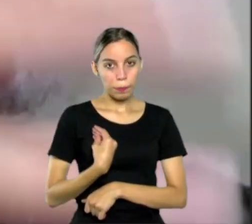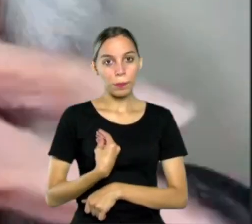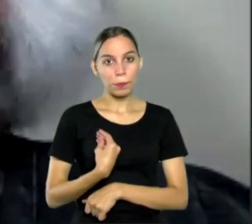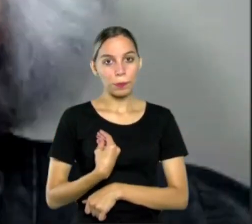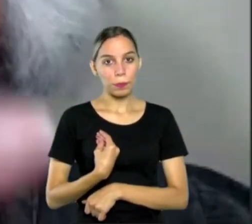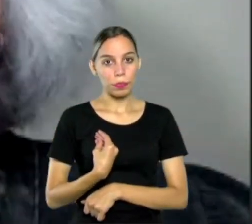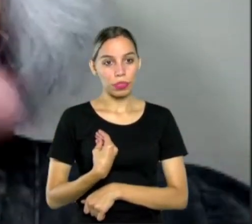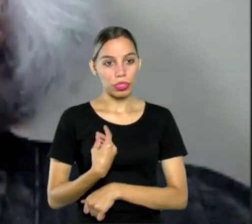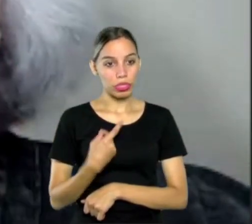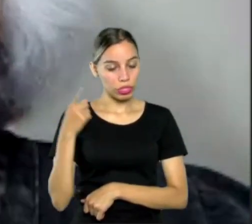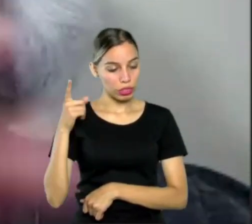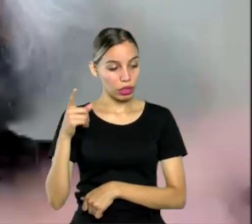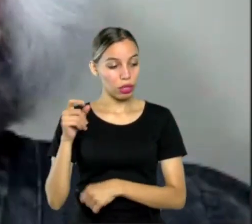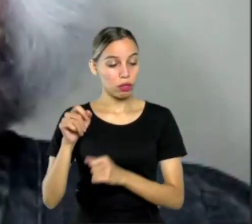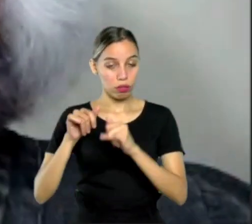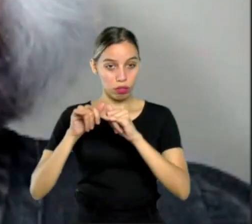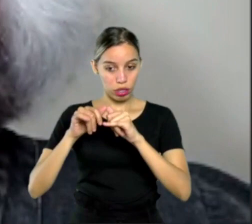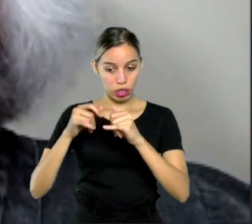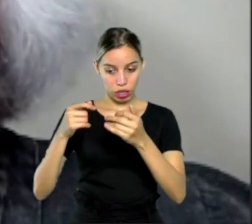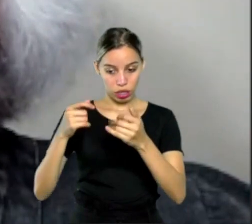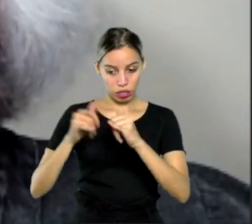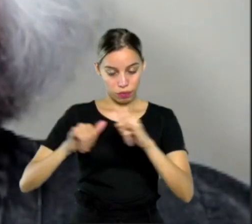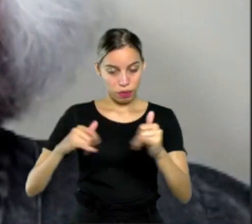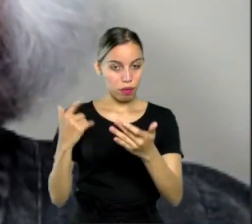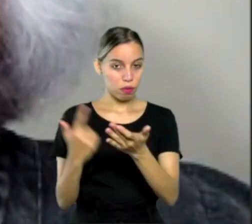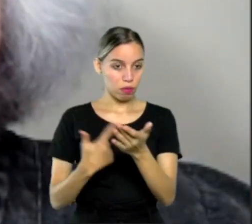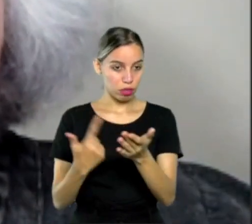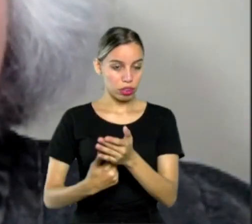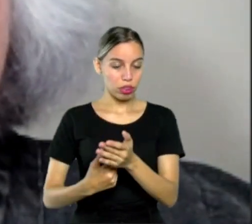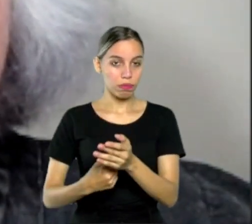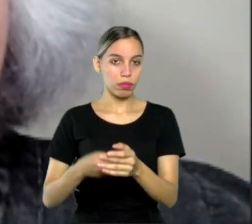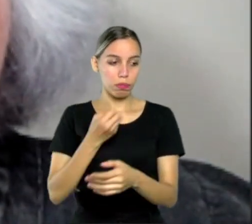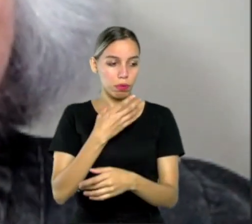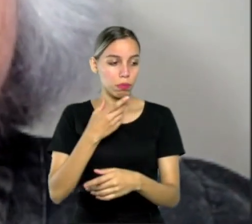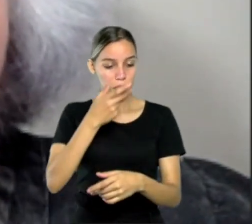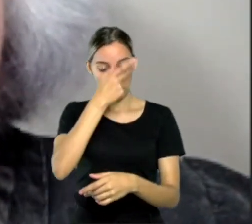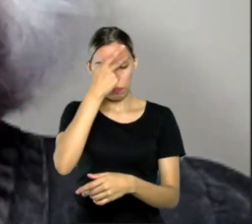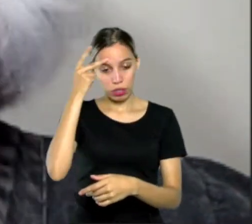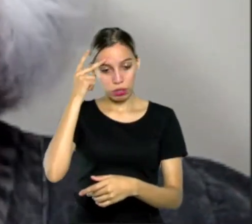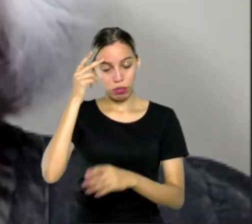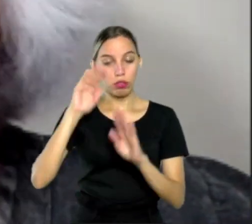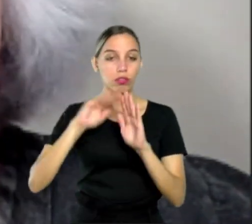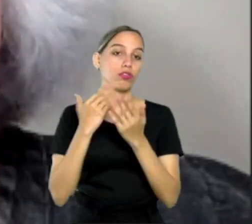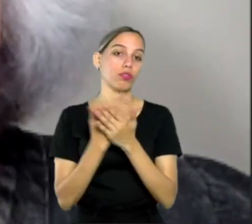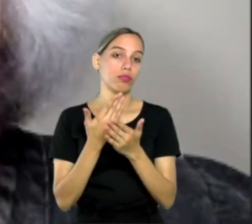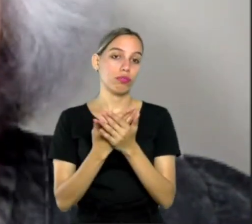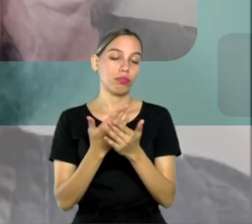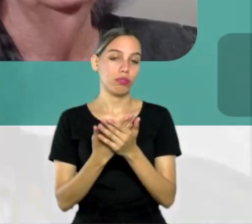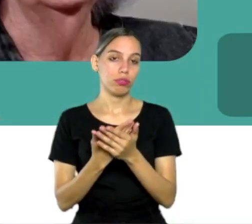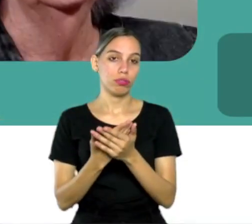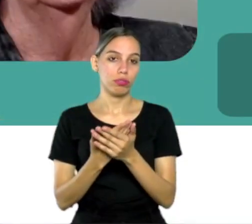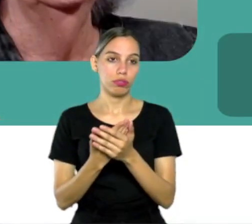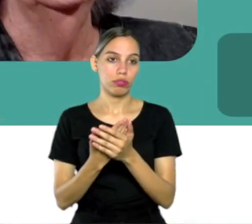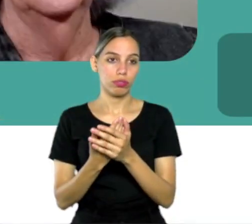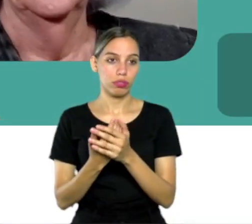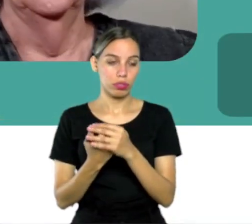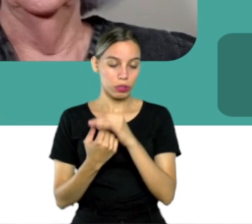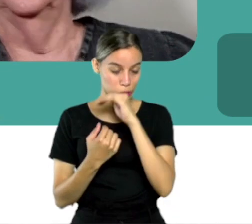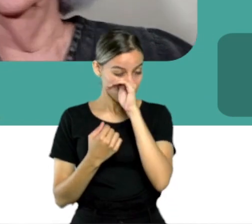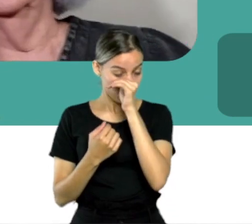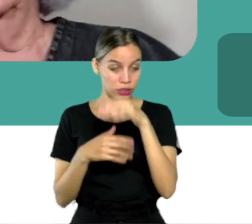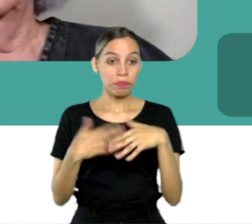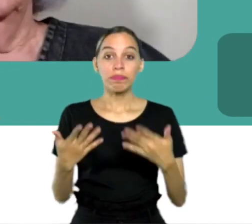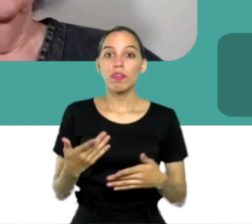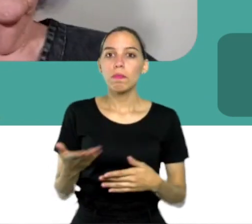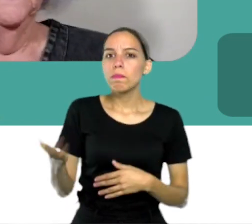esses poemas que cabem para a leitura de quem está estudando. Vamos falar um pouquinho do Asa. Vamos falar um pouquinho do Asa de Passarinho, que é tão linda